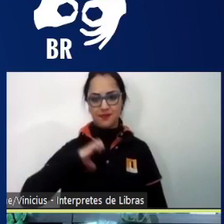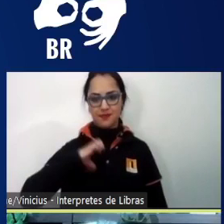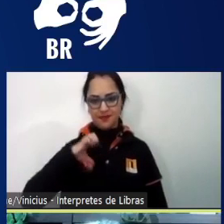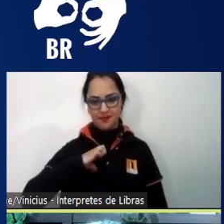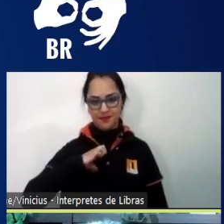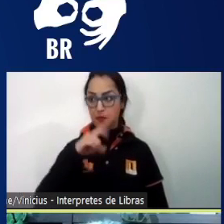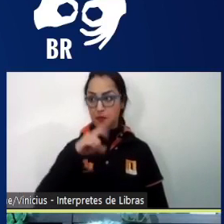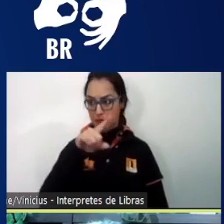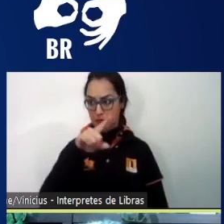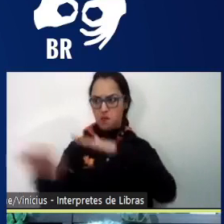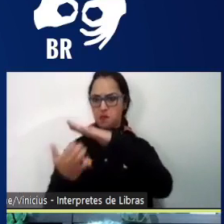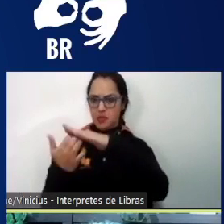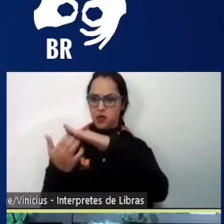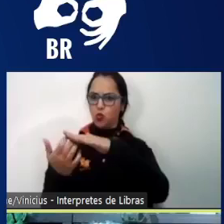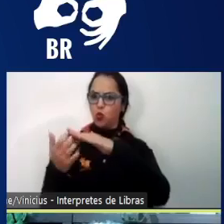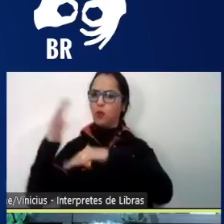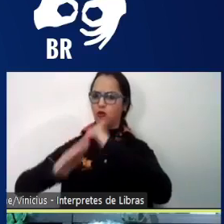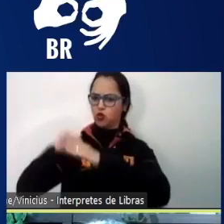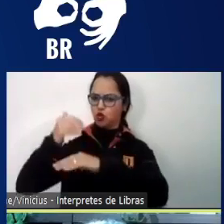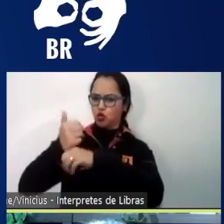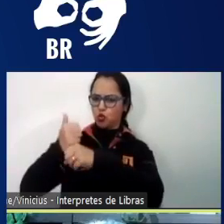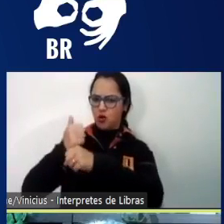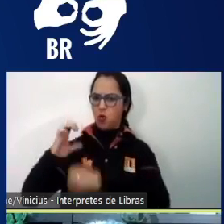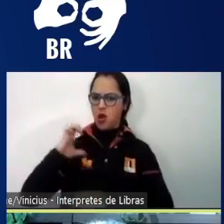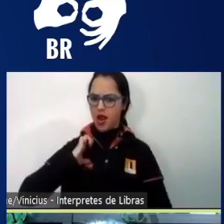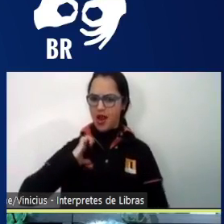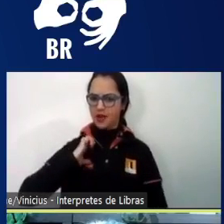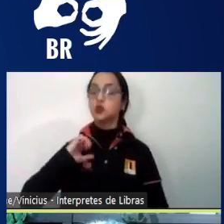ético cumpre a lei do seu país.